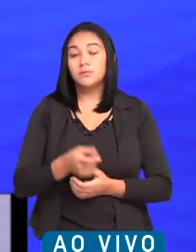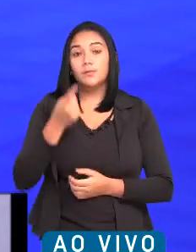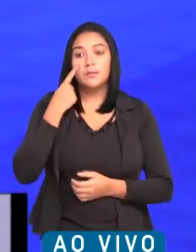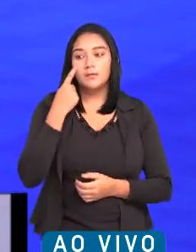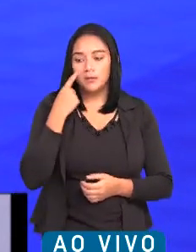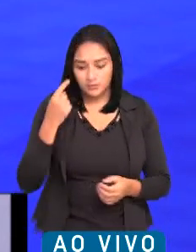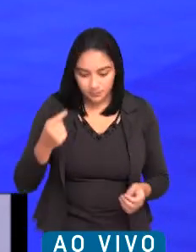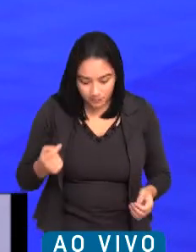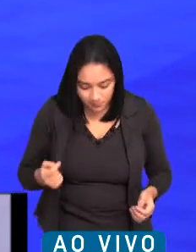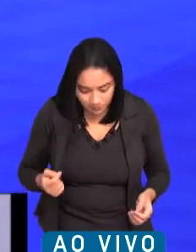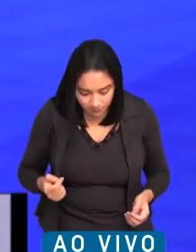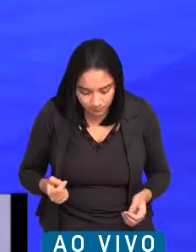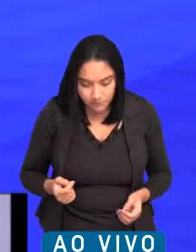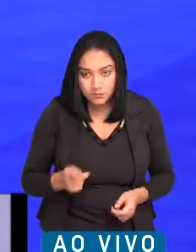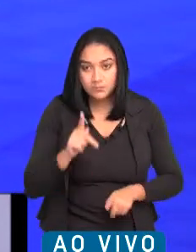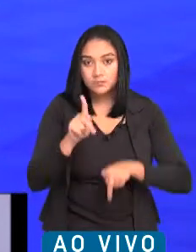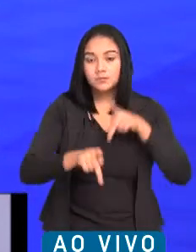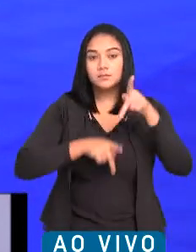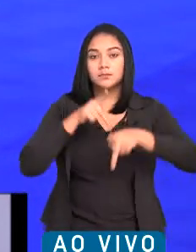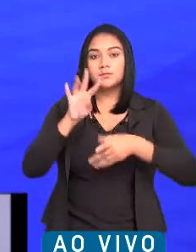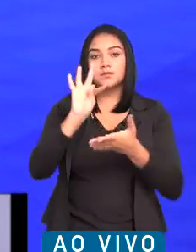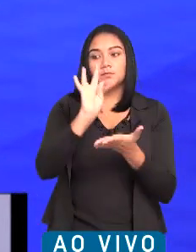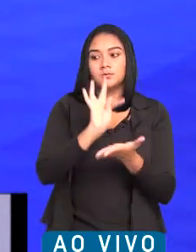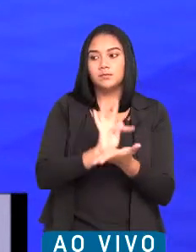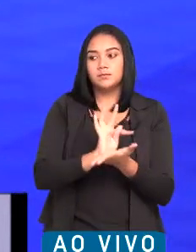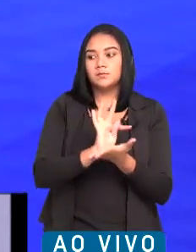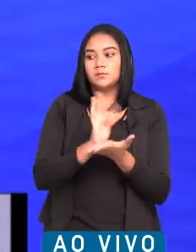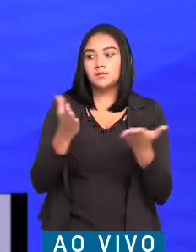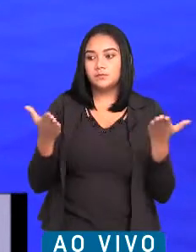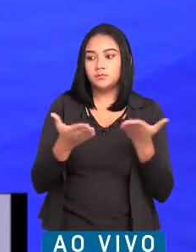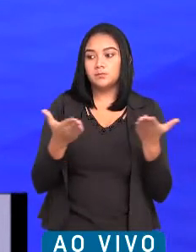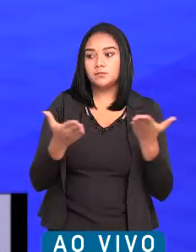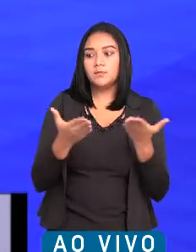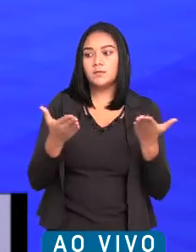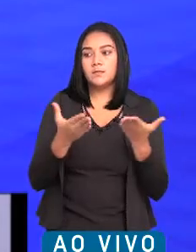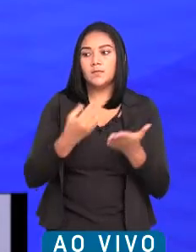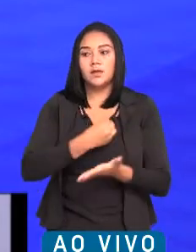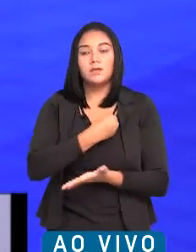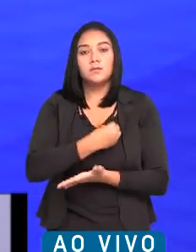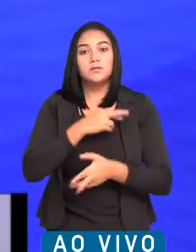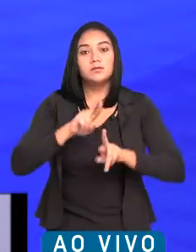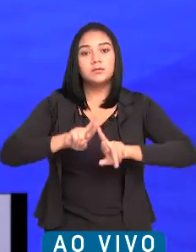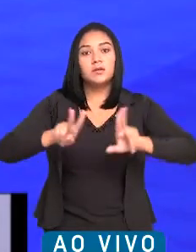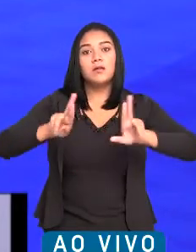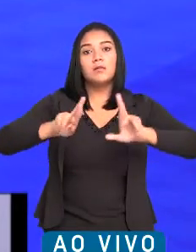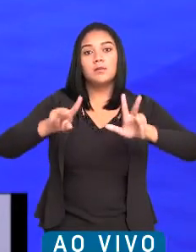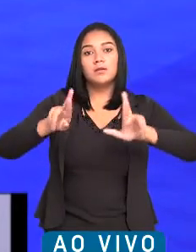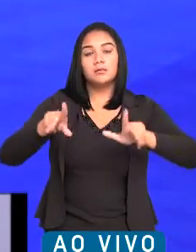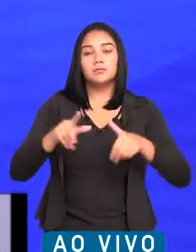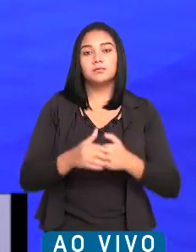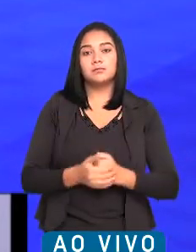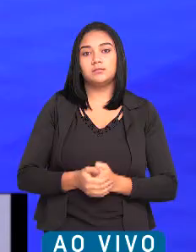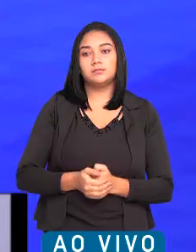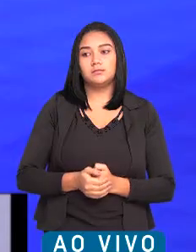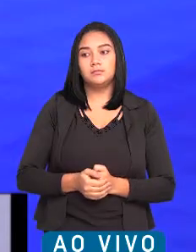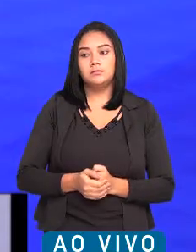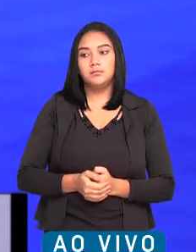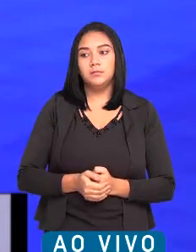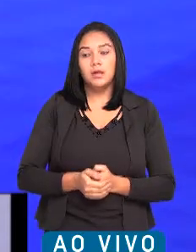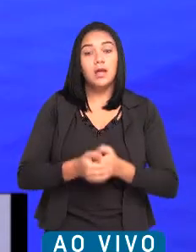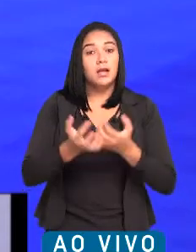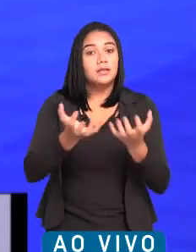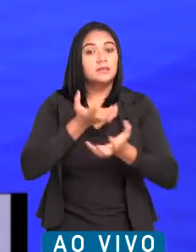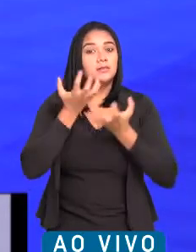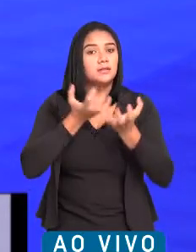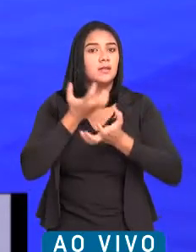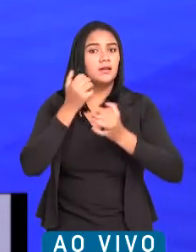momento diferente. É um momento em que as pessoas anseiam por mudança, né? As pessoas hoje, elas discutem o